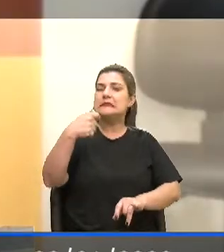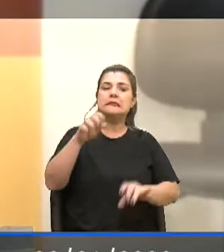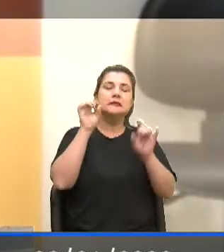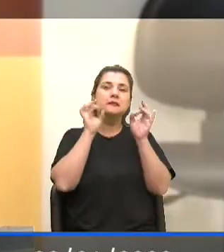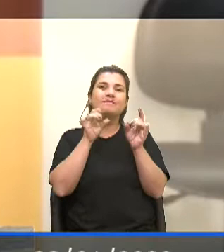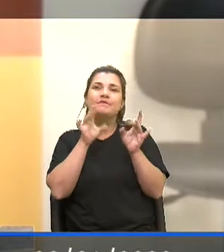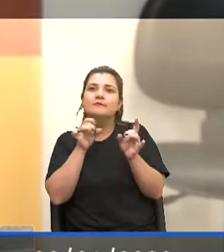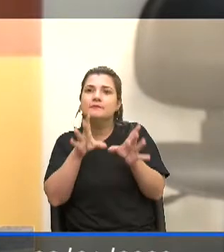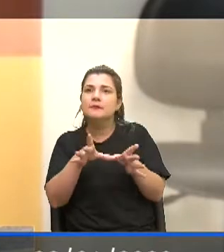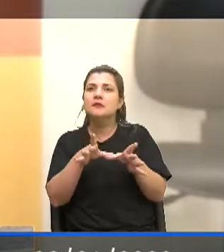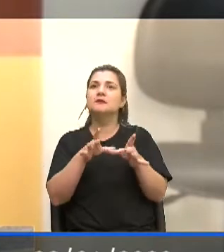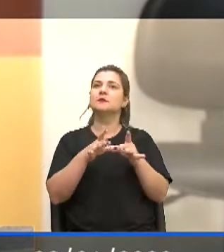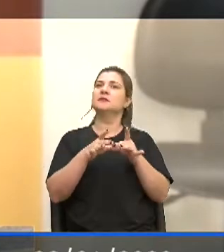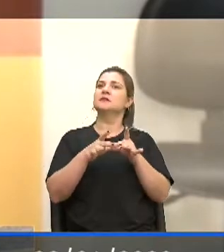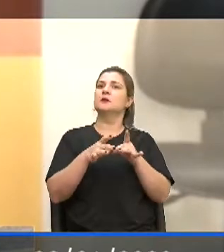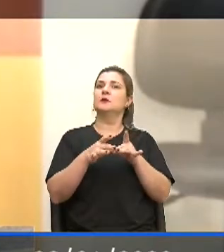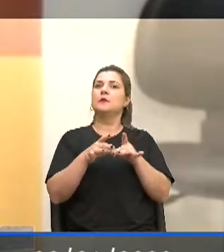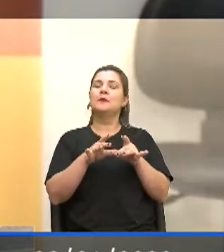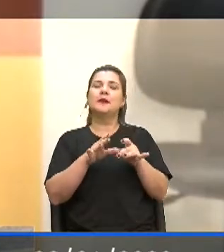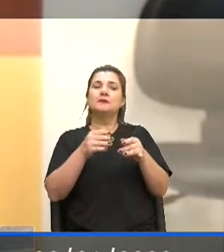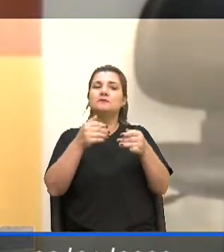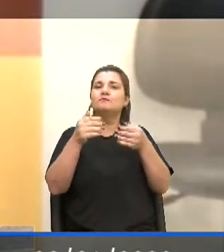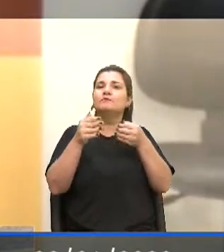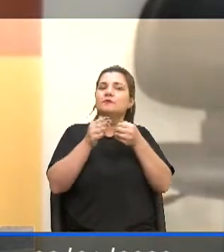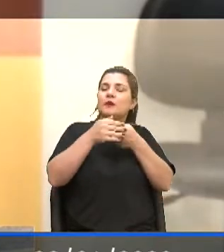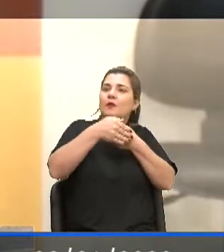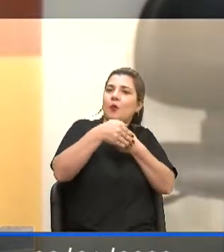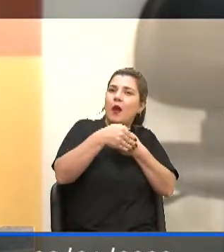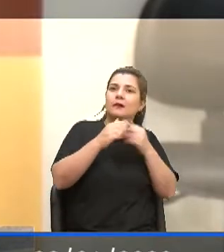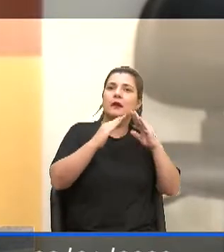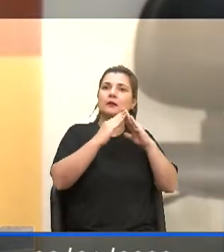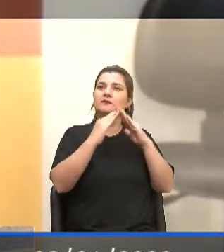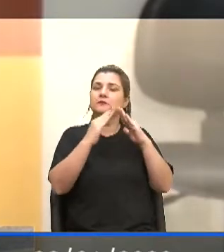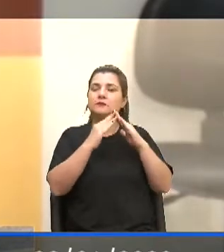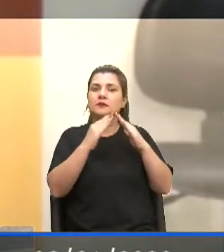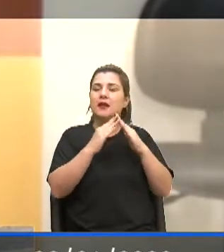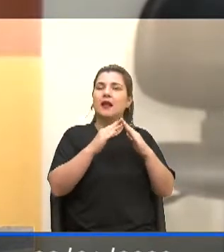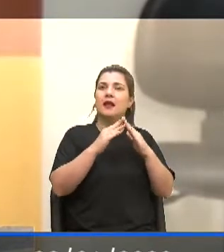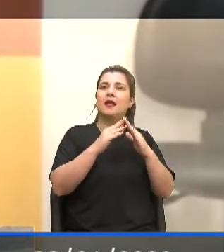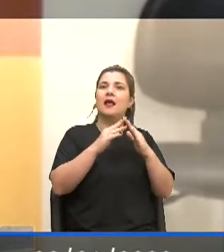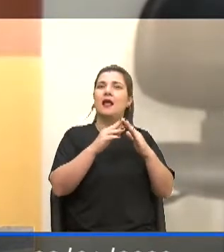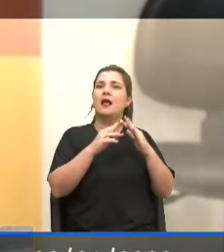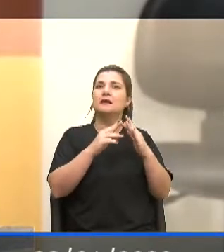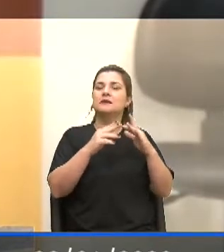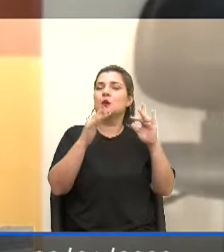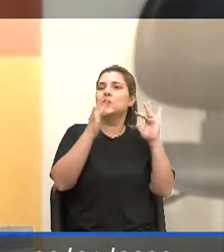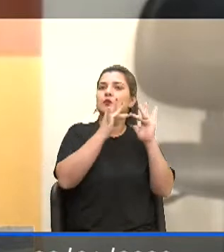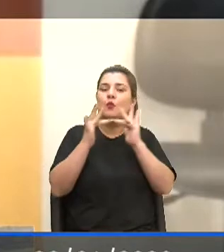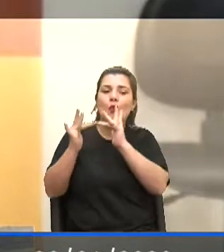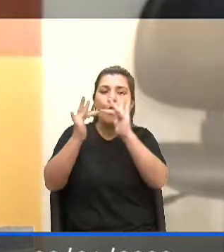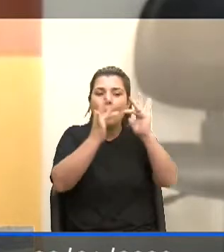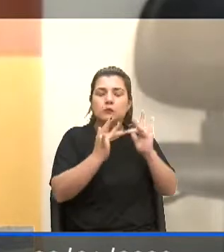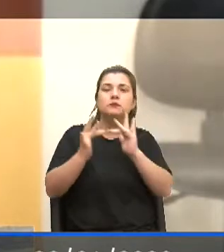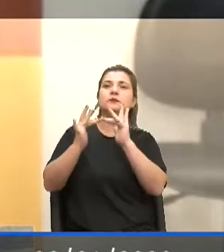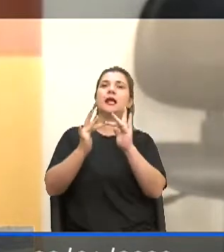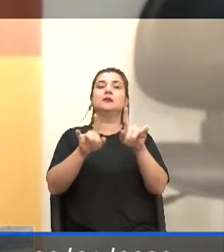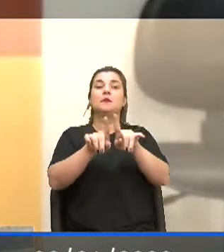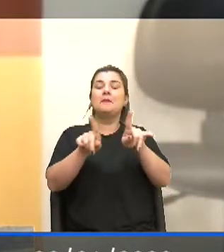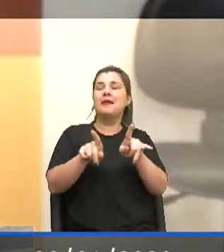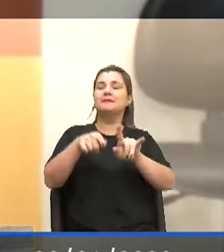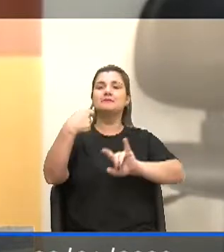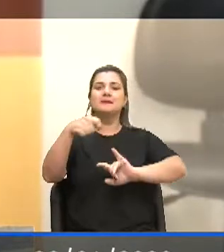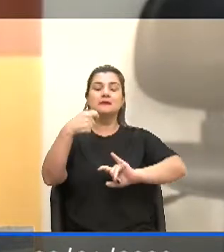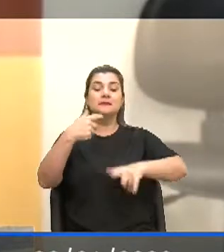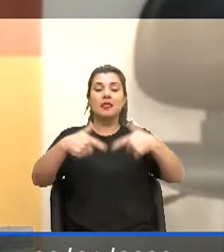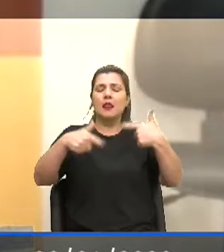especialmente nos casos sintomáticos e seus contatos, mas também temos que trabalhar muito